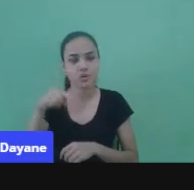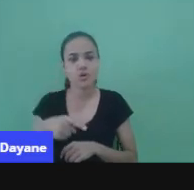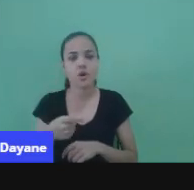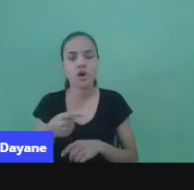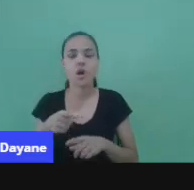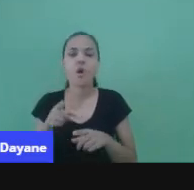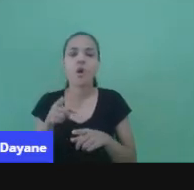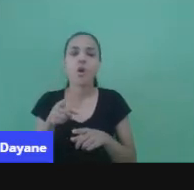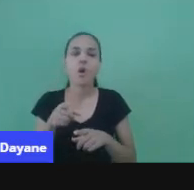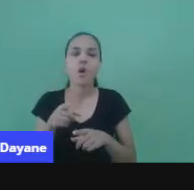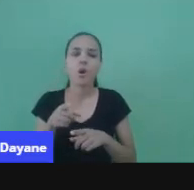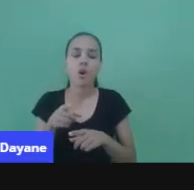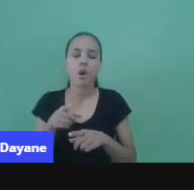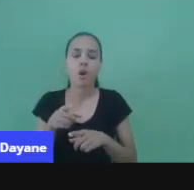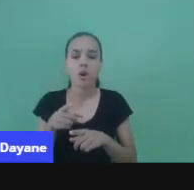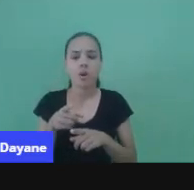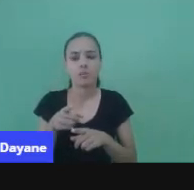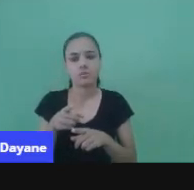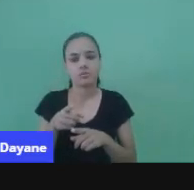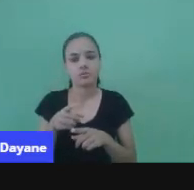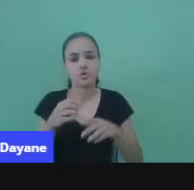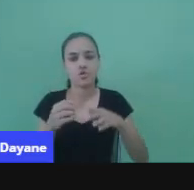em 3 rodovias do Mato Grosso do Sul.